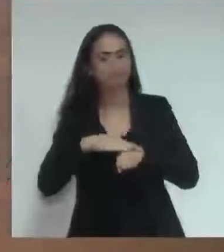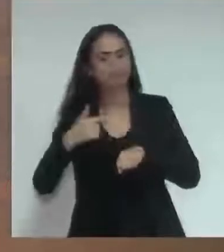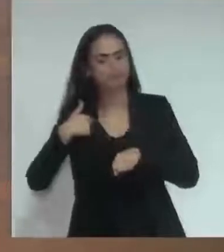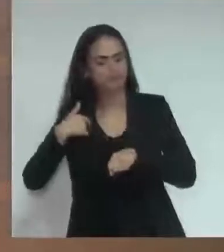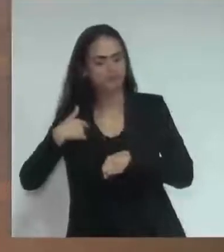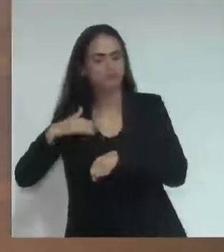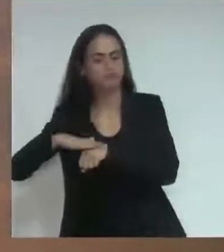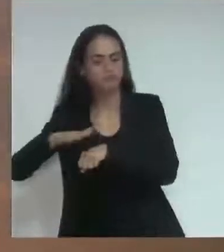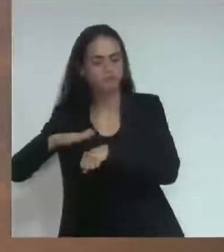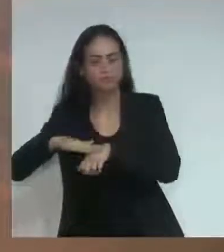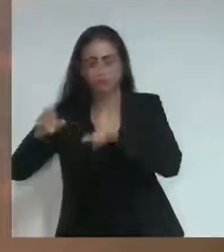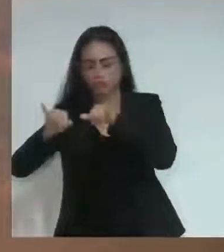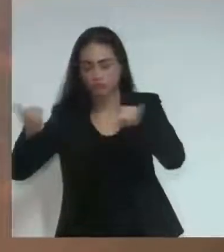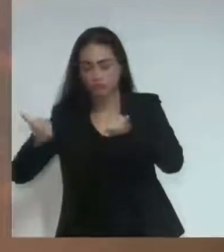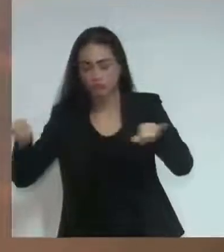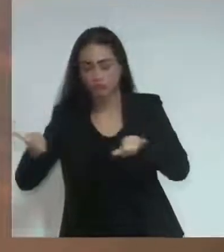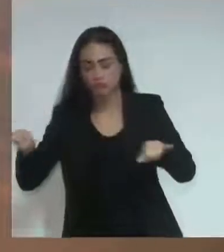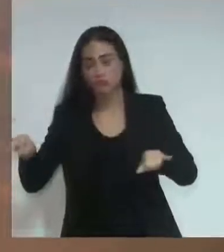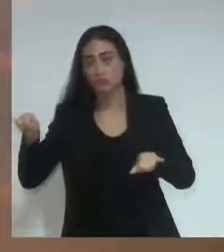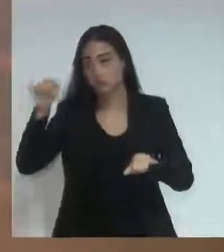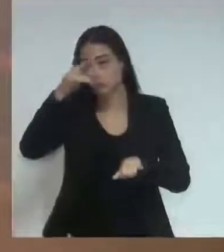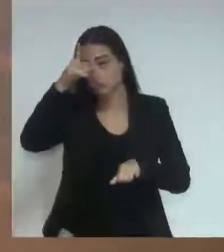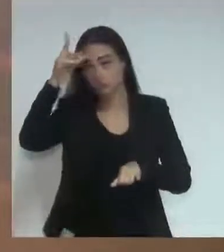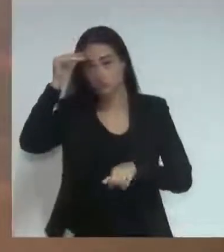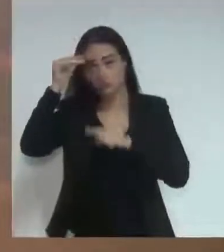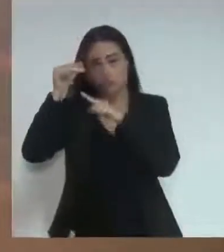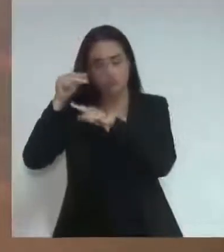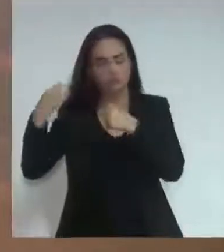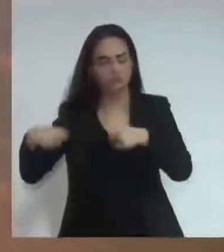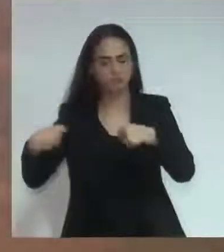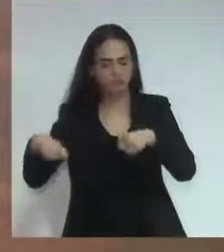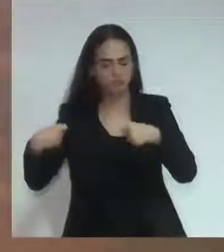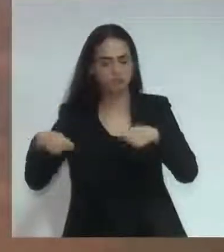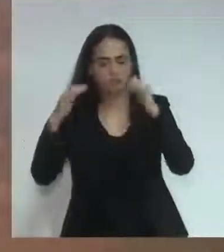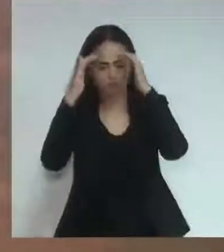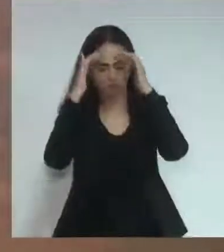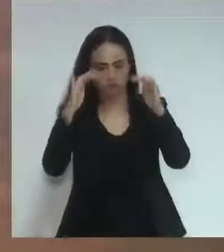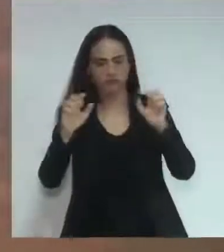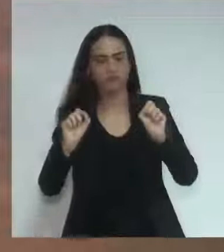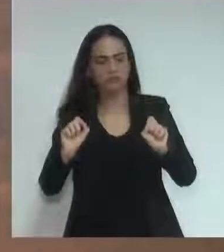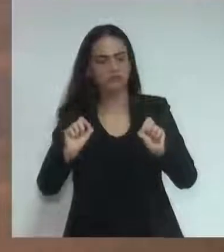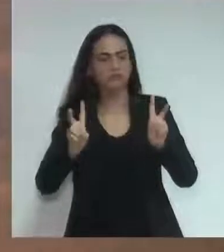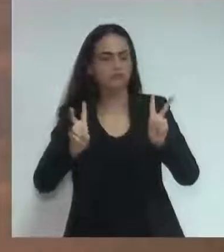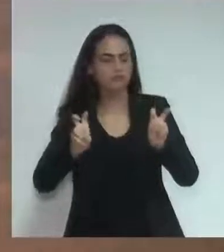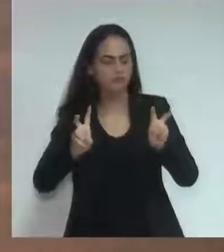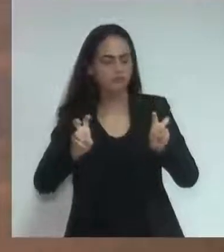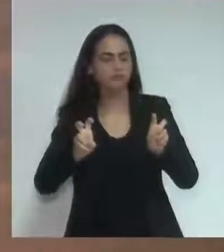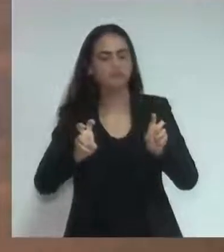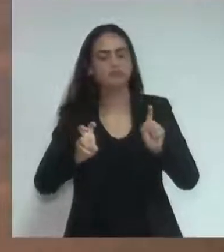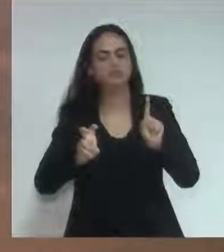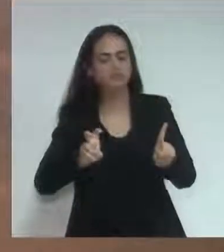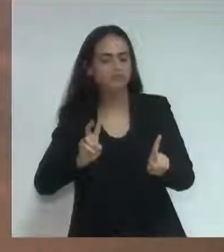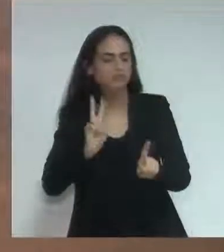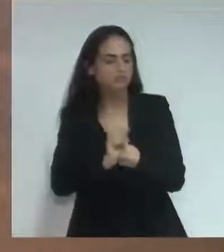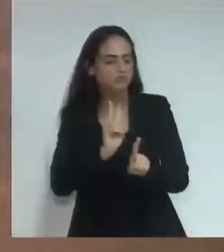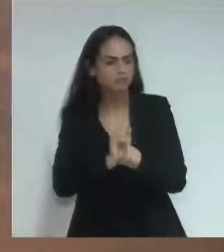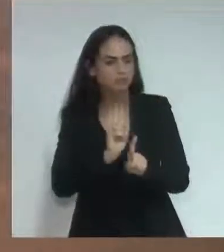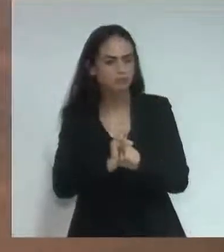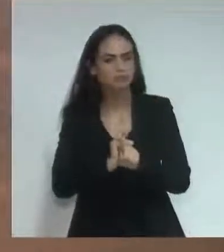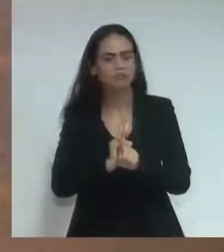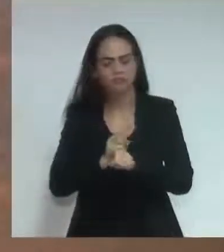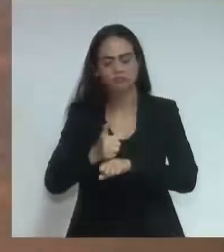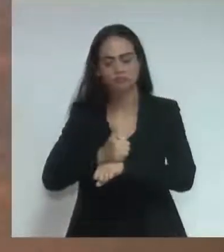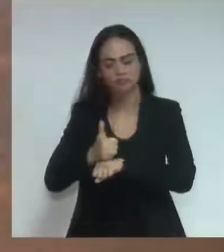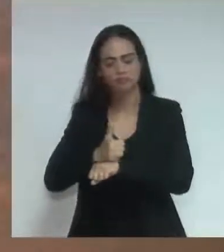que o governo de Vinhedo deveria cumprir a questão dos cuidadores, né? Que essa é mais uma das questões